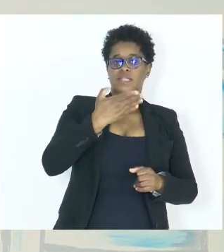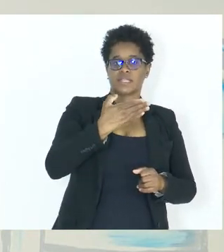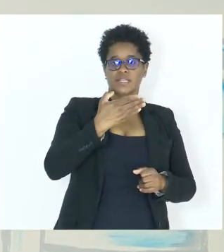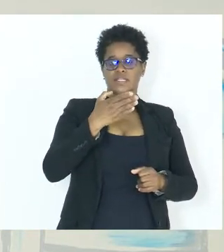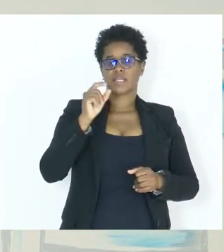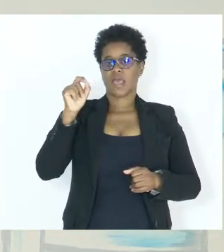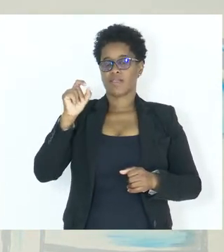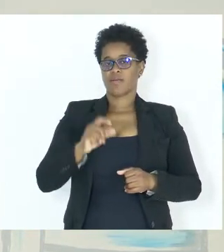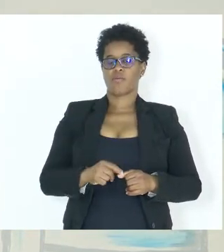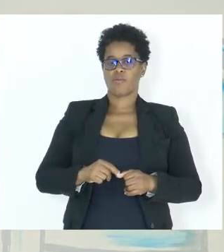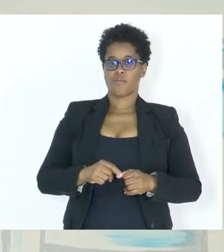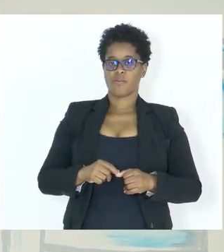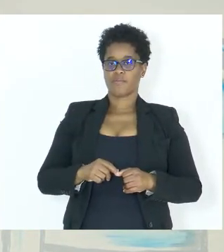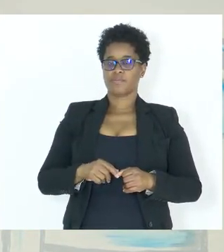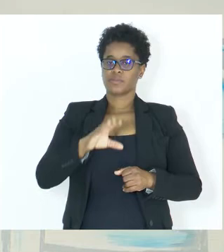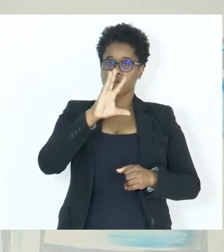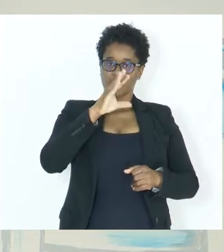Sétimo. Depois,